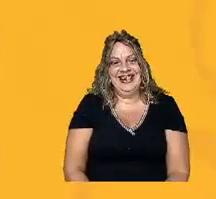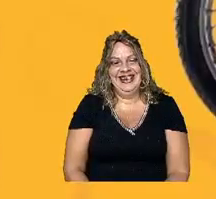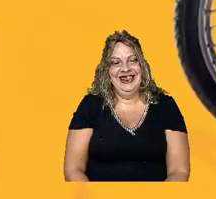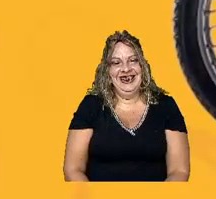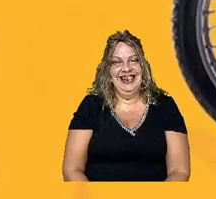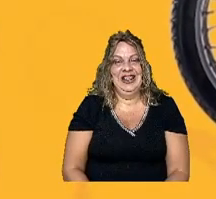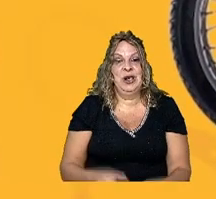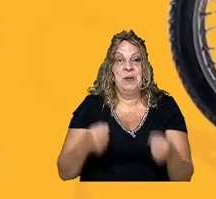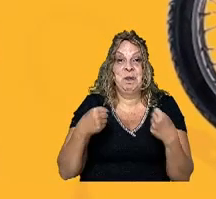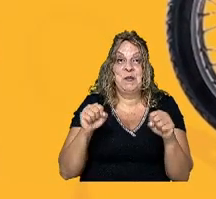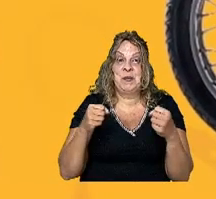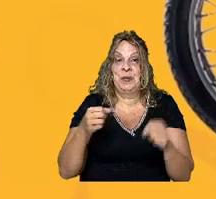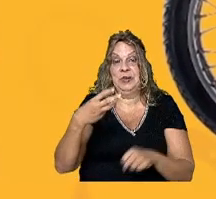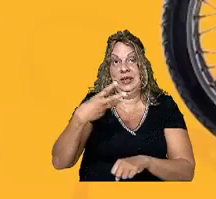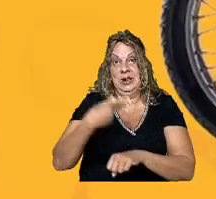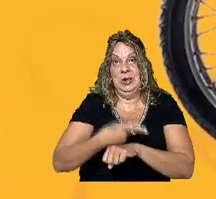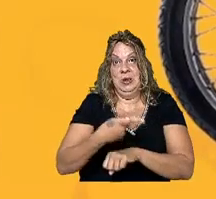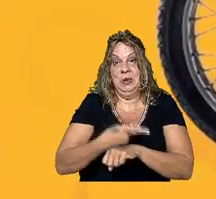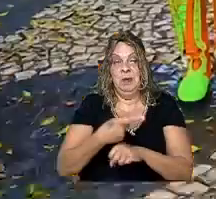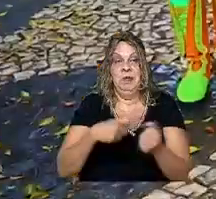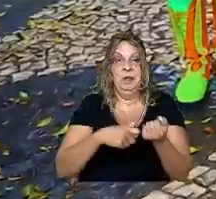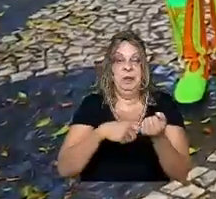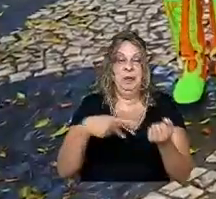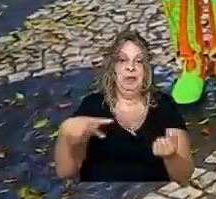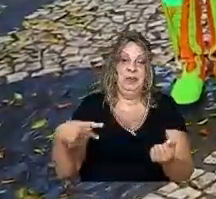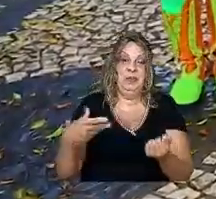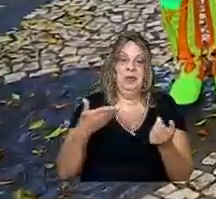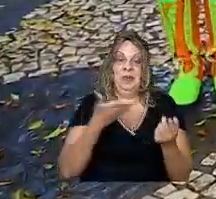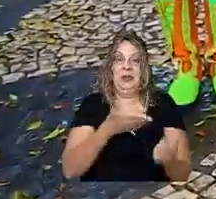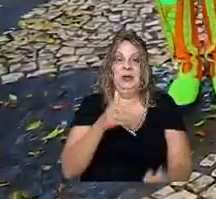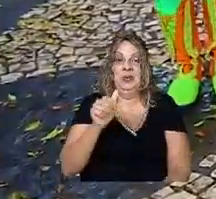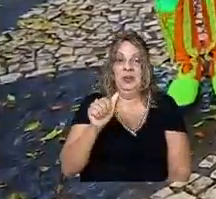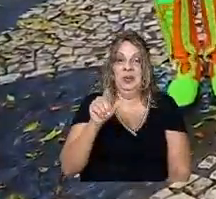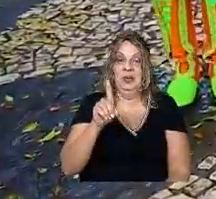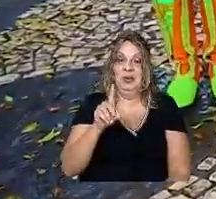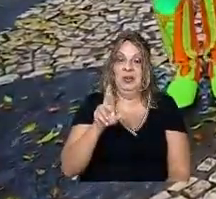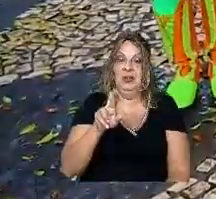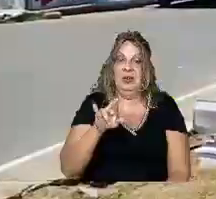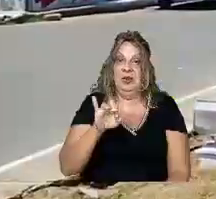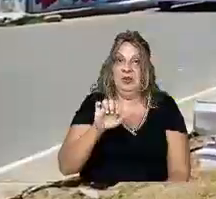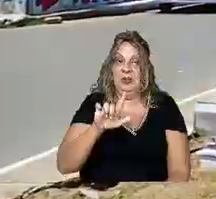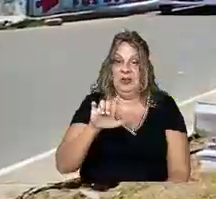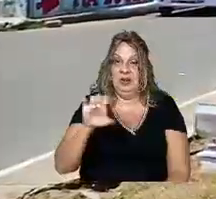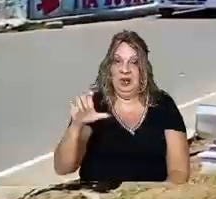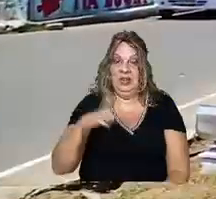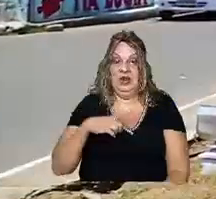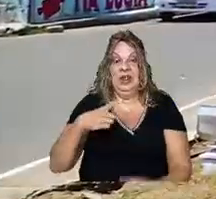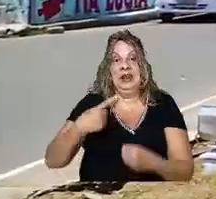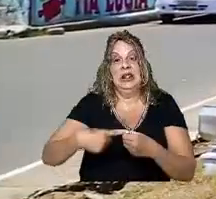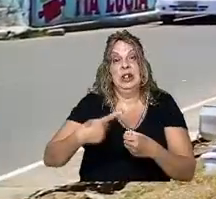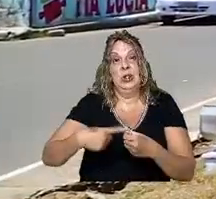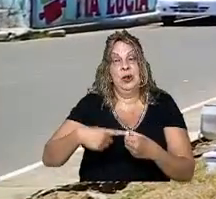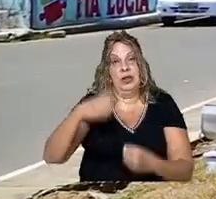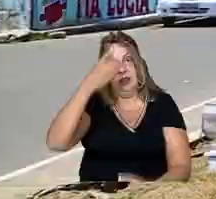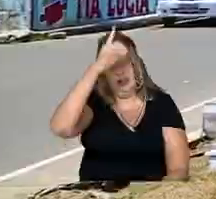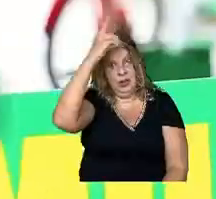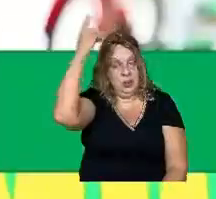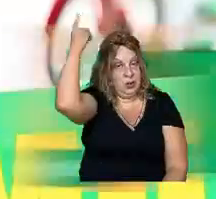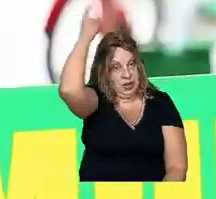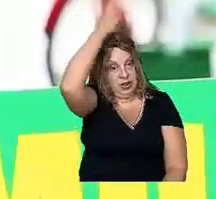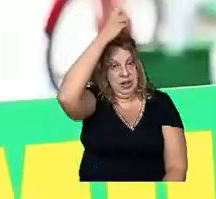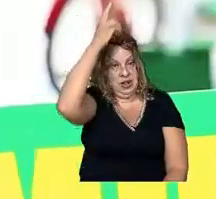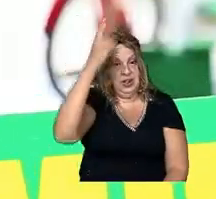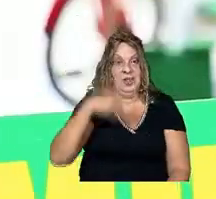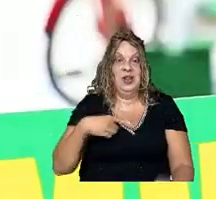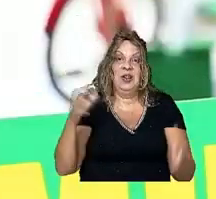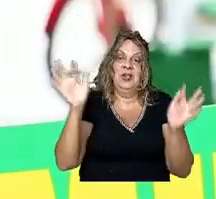Uma Honda Start no terceiro prêmio do Caju Cap saiu para Adriele Pereira Medeiros, da cidade de Nossa Senhora das Dores. Estou